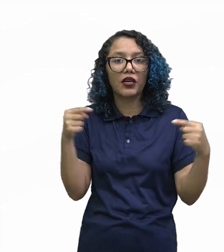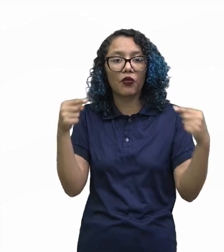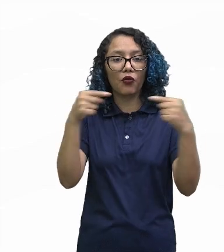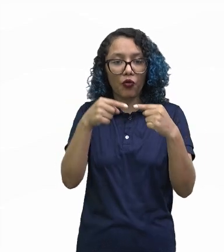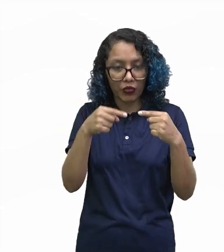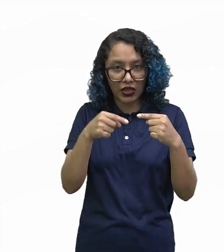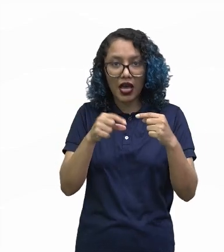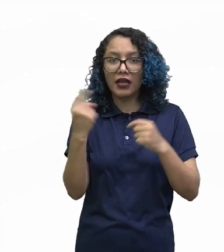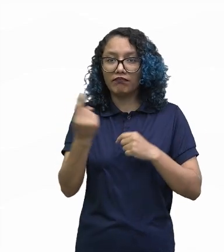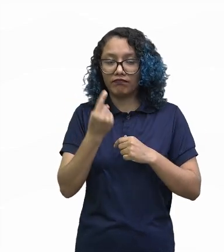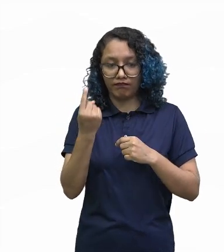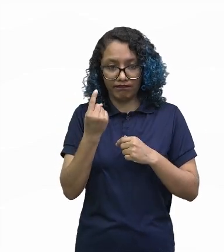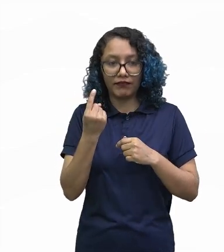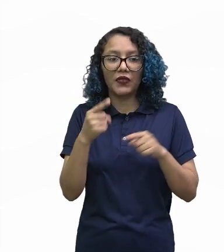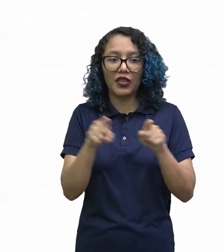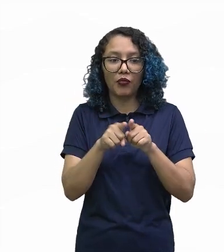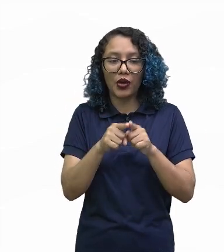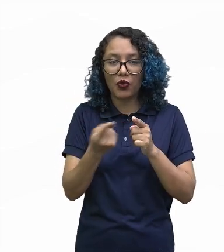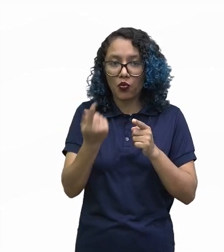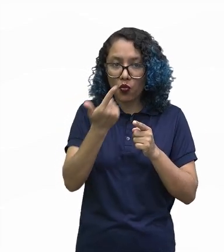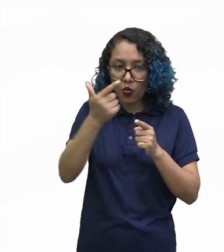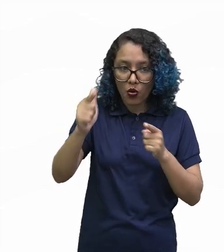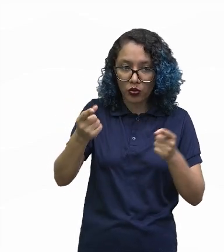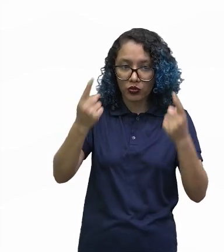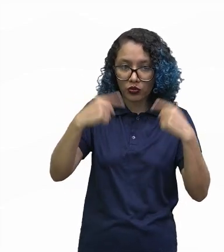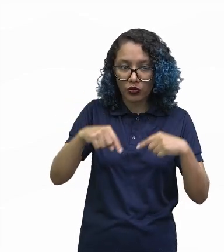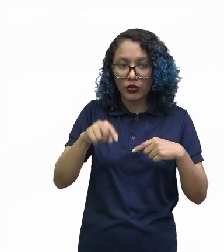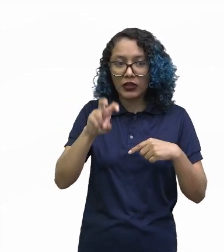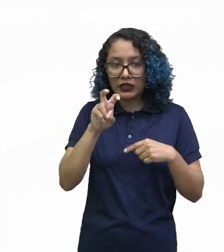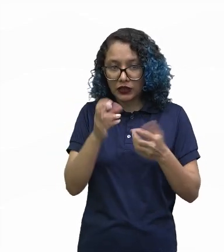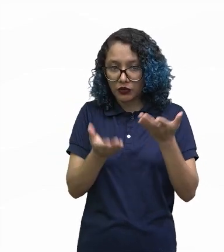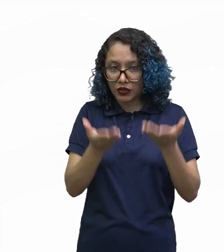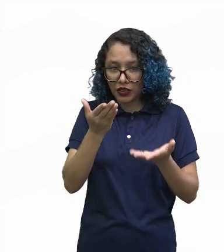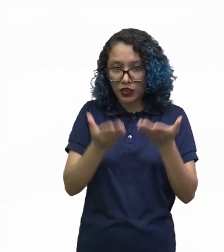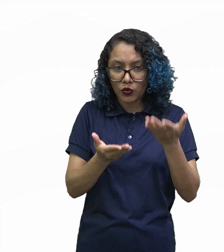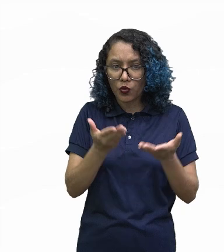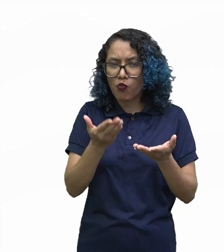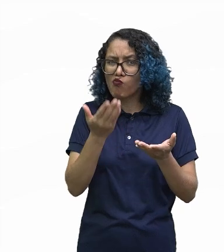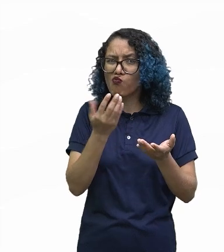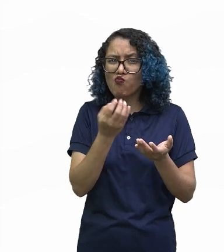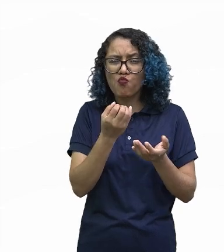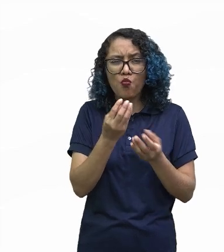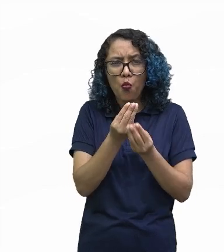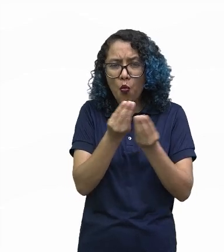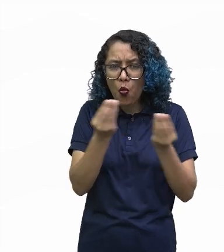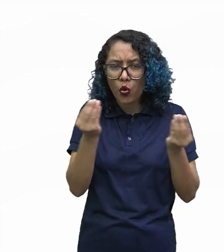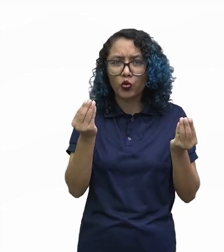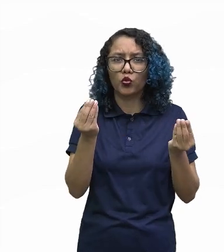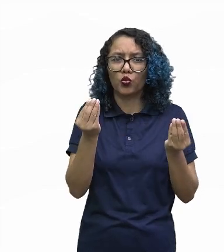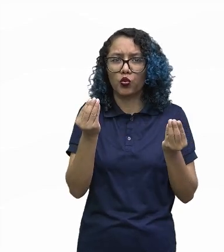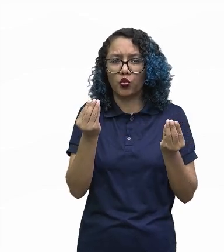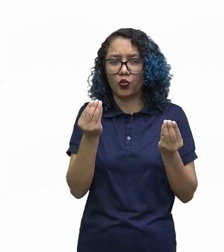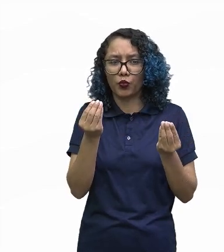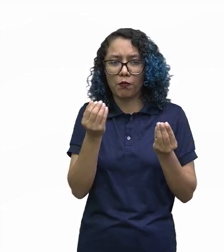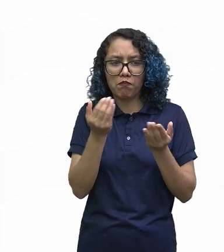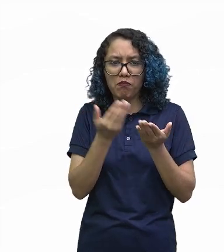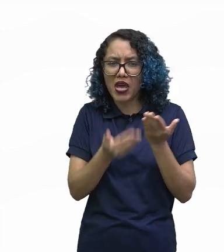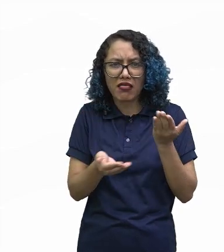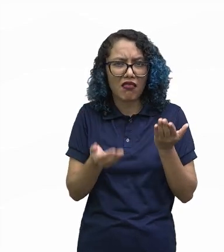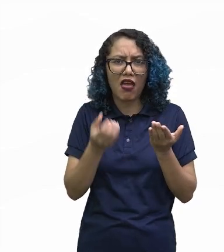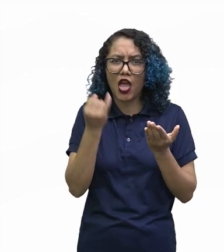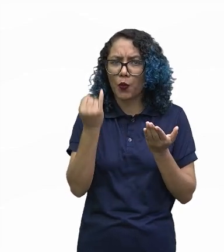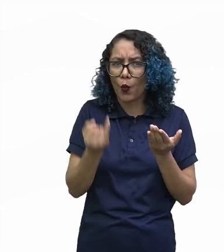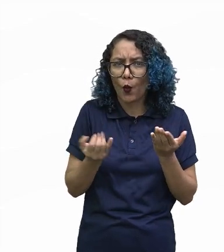singular. 5 quilos é muito para perder. Então, mais uma vez, ó, é